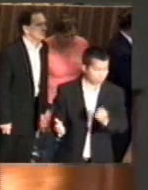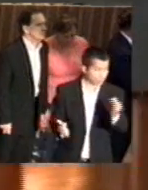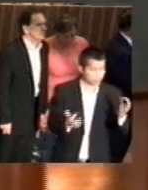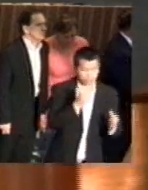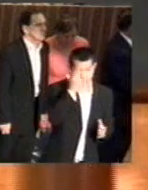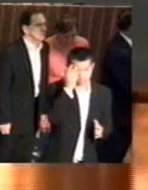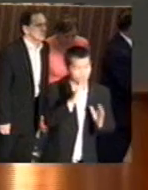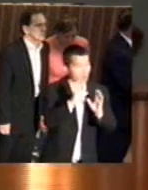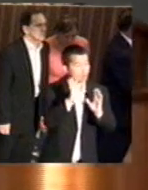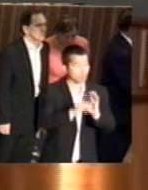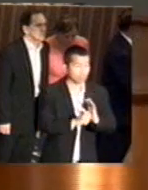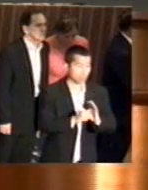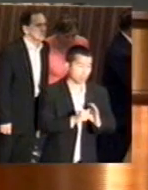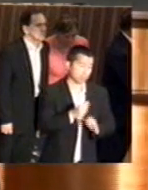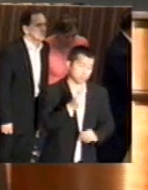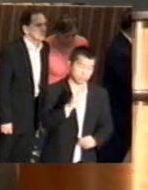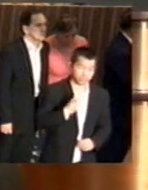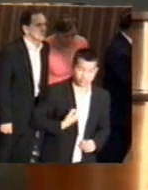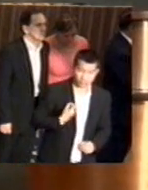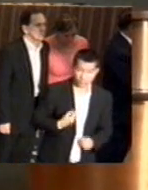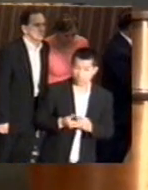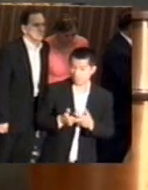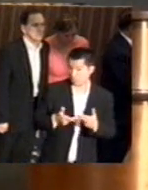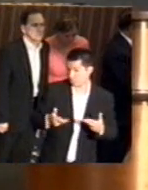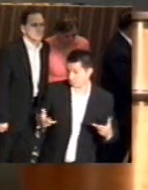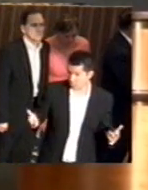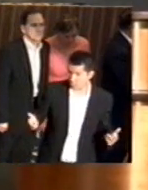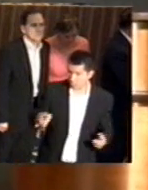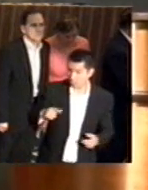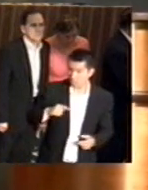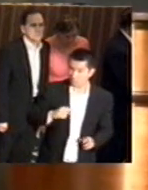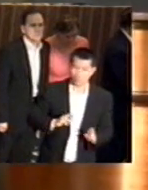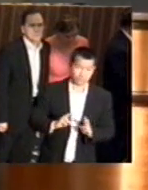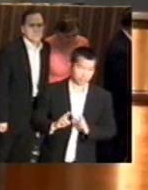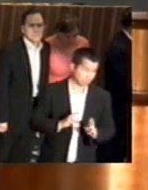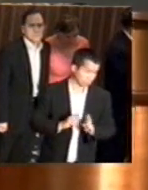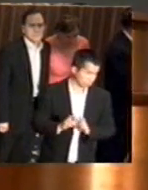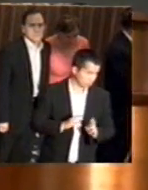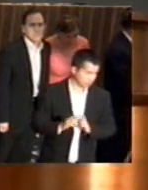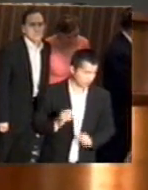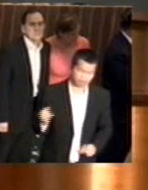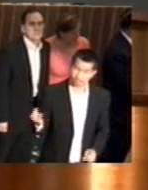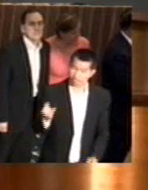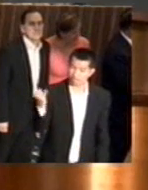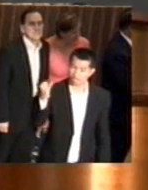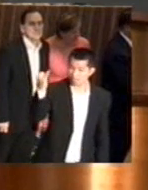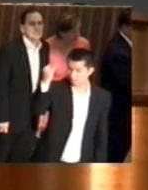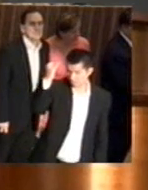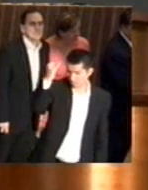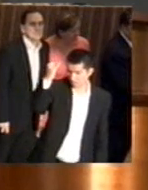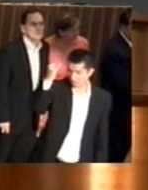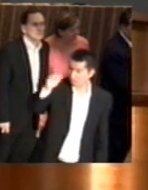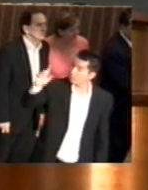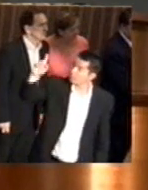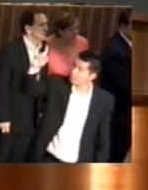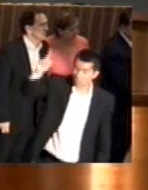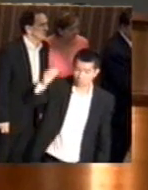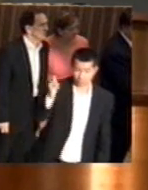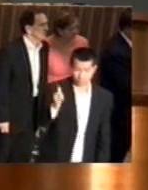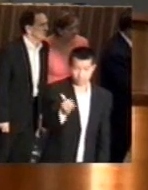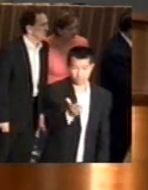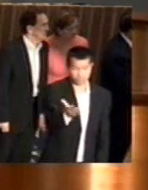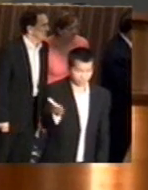para ser um pacificador, mesmo que você tenha que abrir mão dos seus direitos. E hoje à noite eu vou continuar